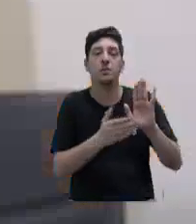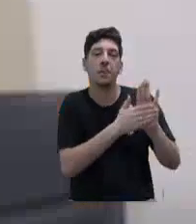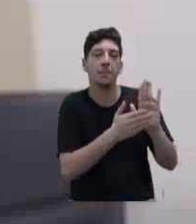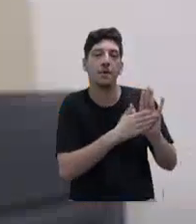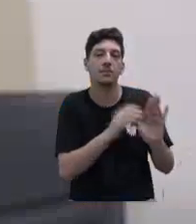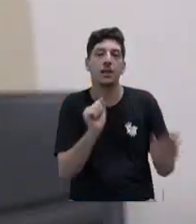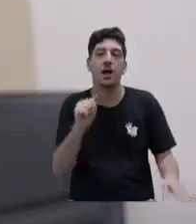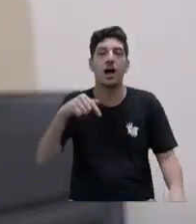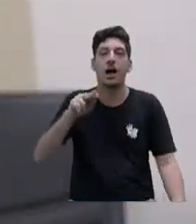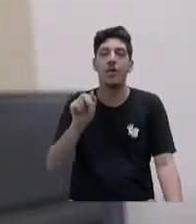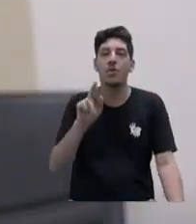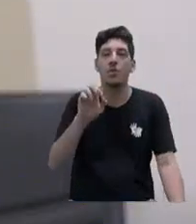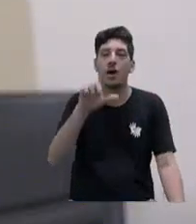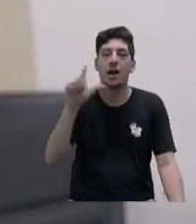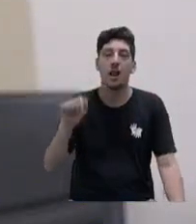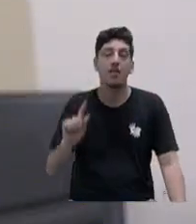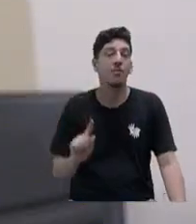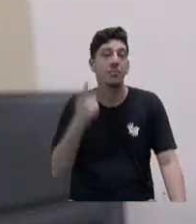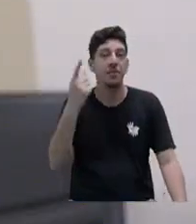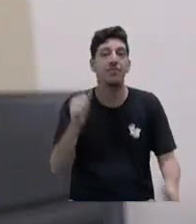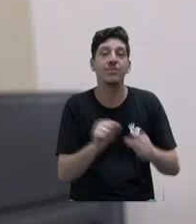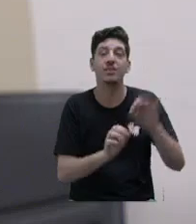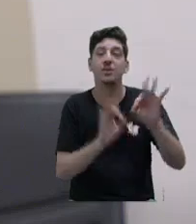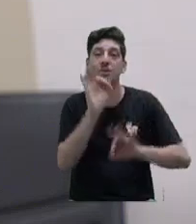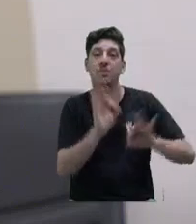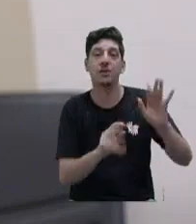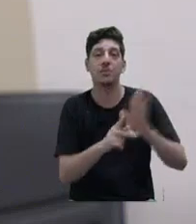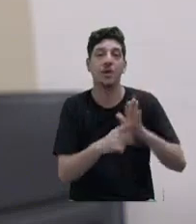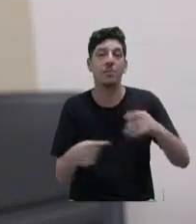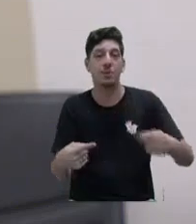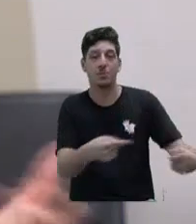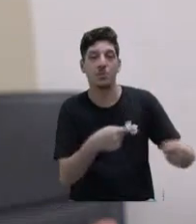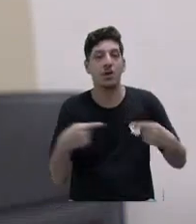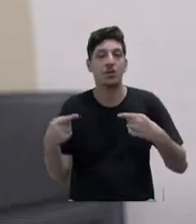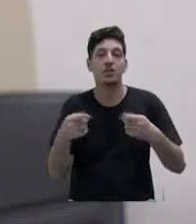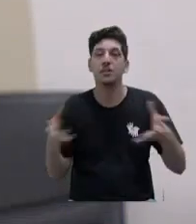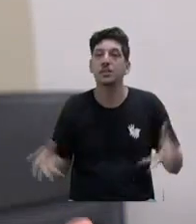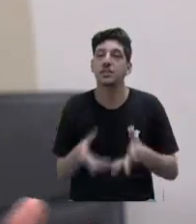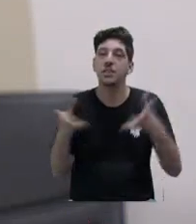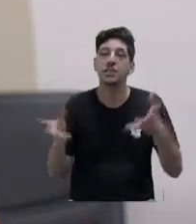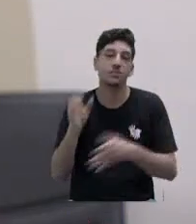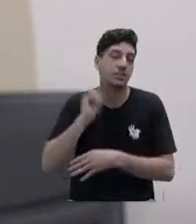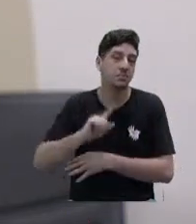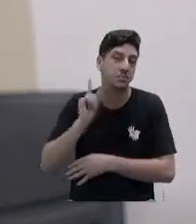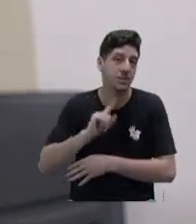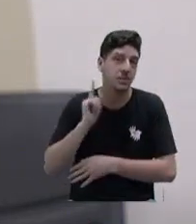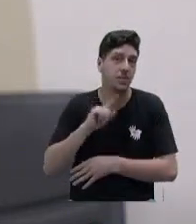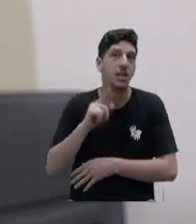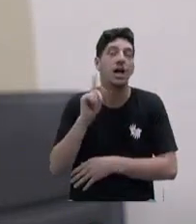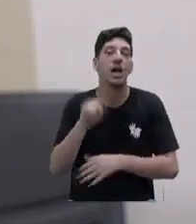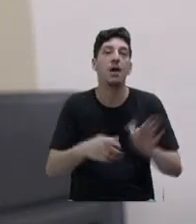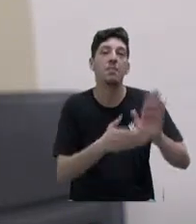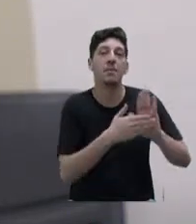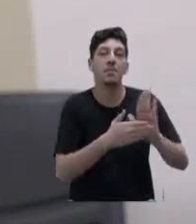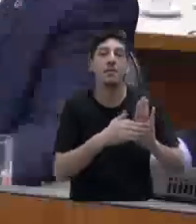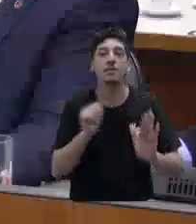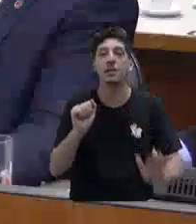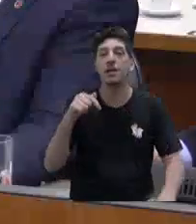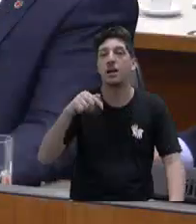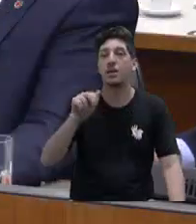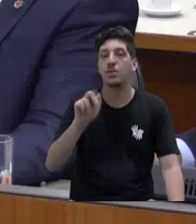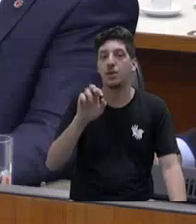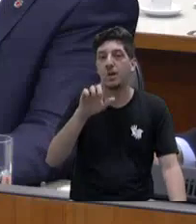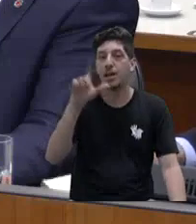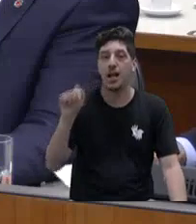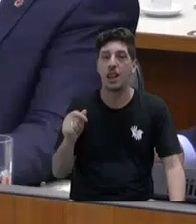primeira vez que se fez um planejamento de política de promoção de Minas Gerais, que é o Plano Aquarela, que foi retomado agora esse